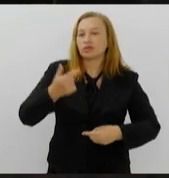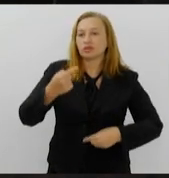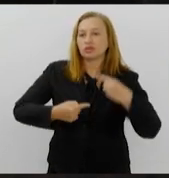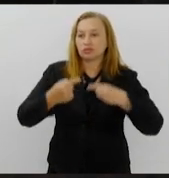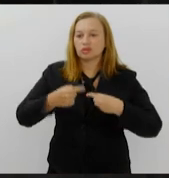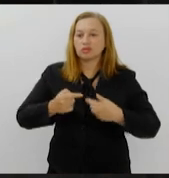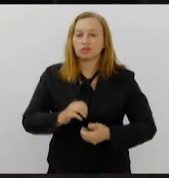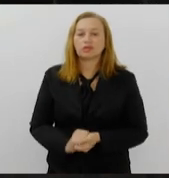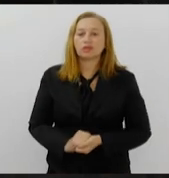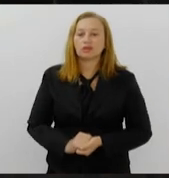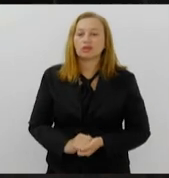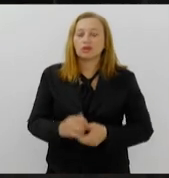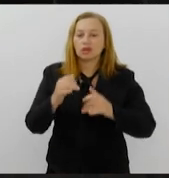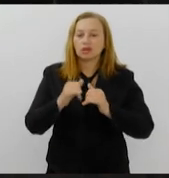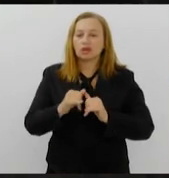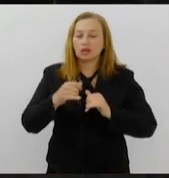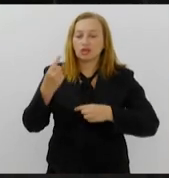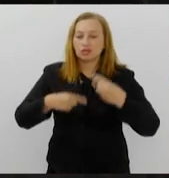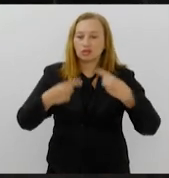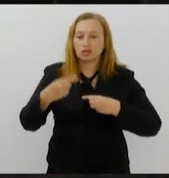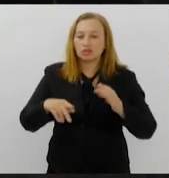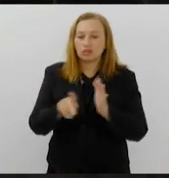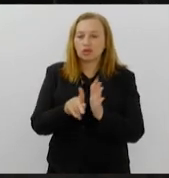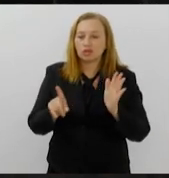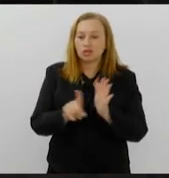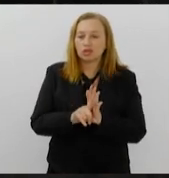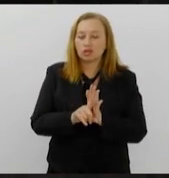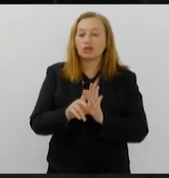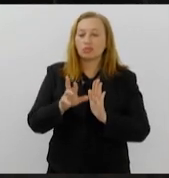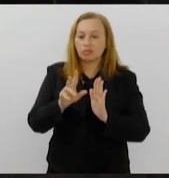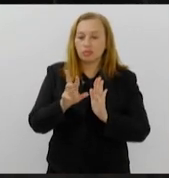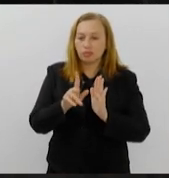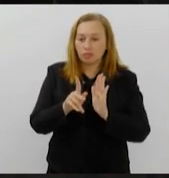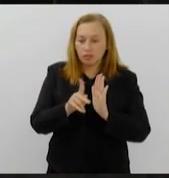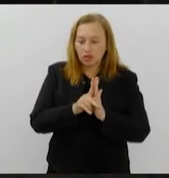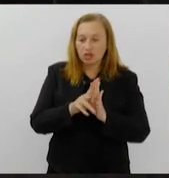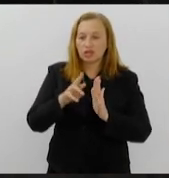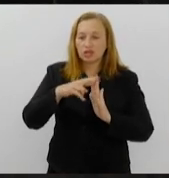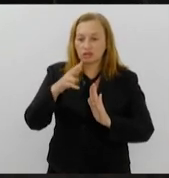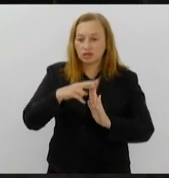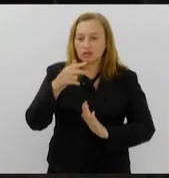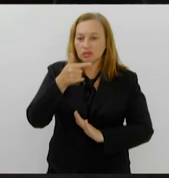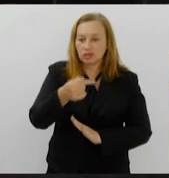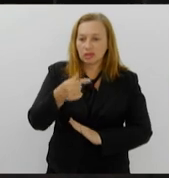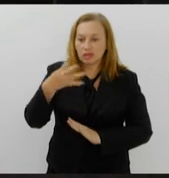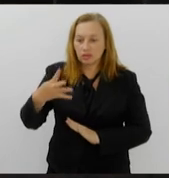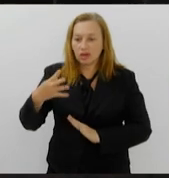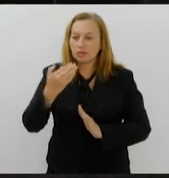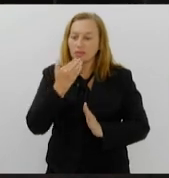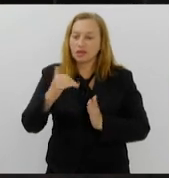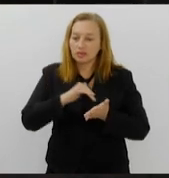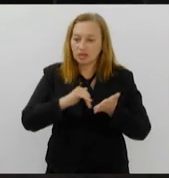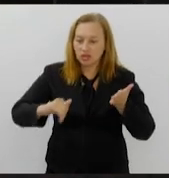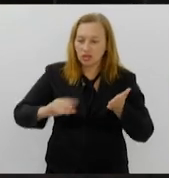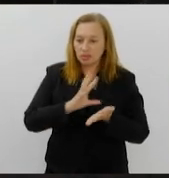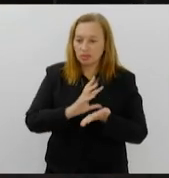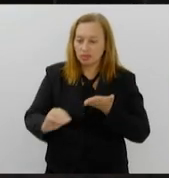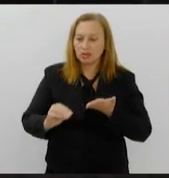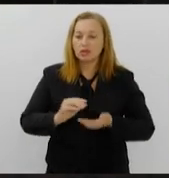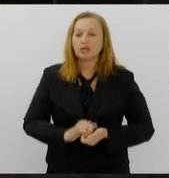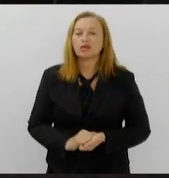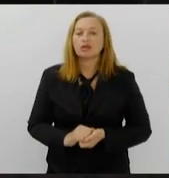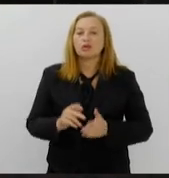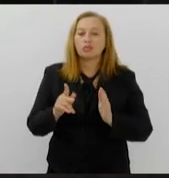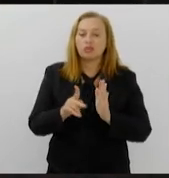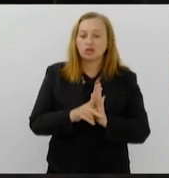discussão. Em discussão, projeto resolução 74-2023, retirado de pauta, pedido do autor. Projeto